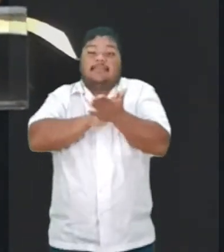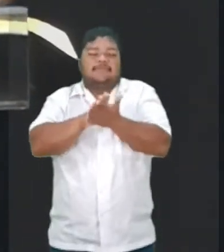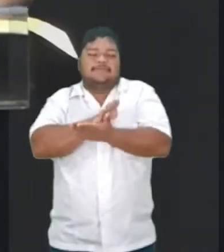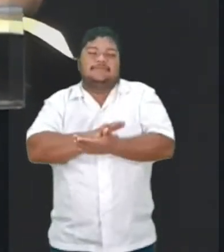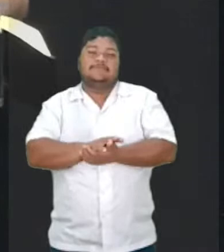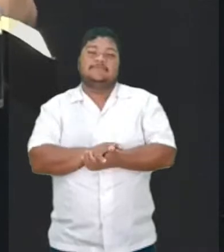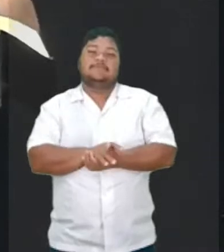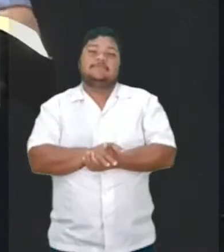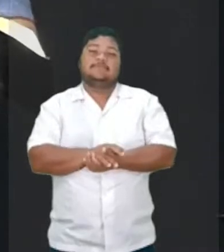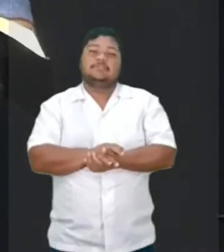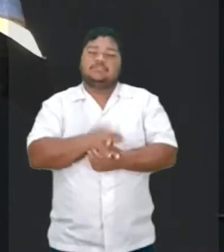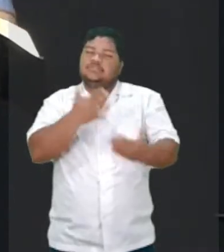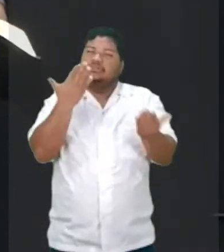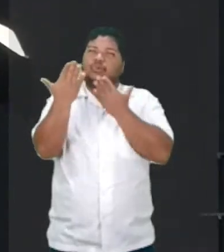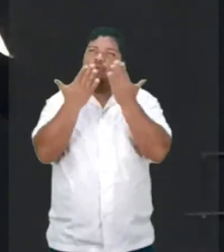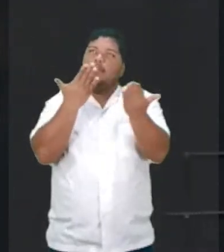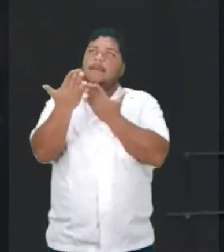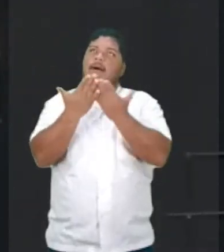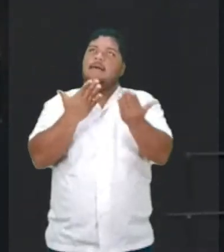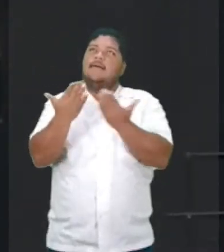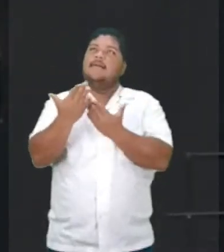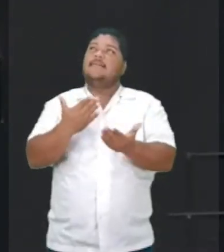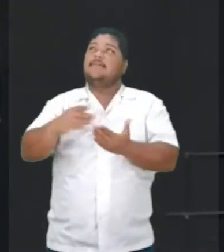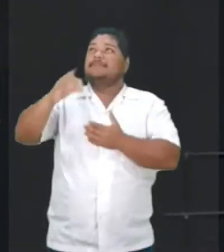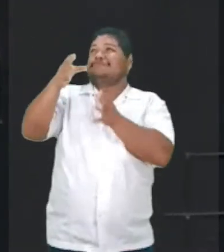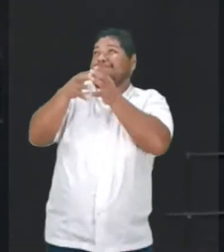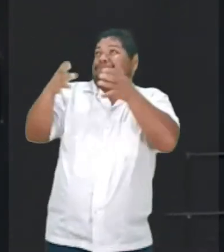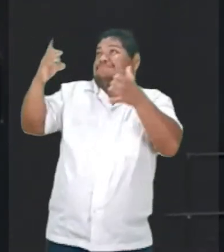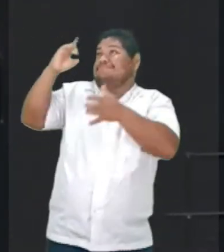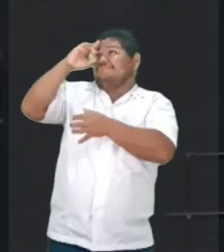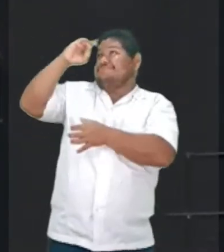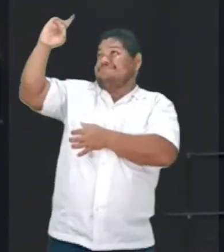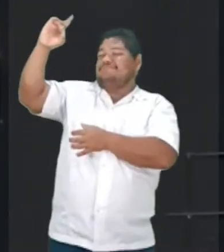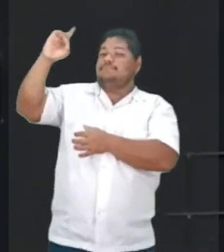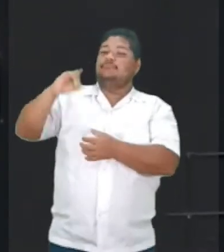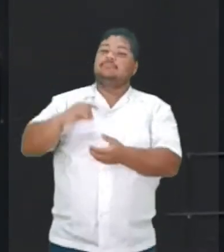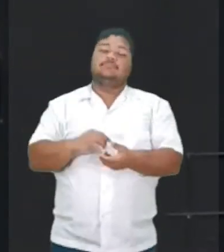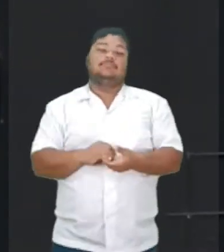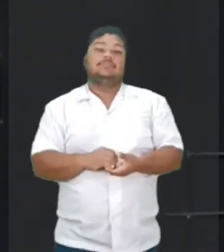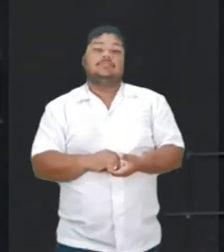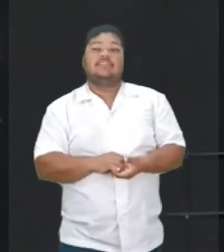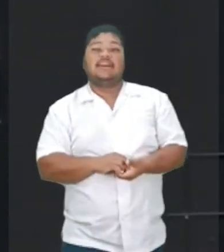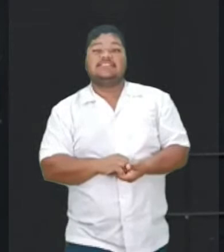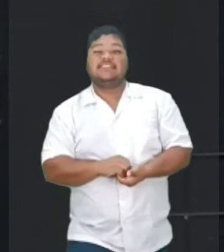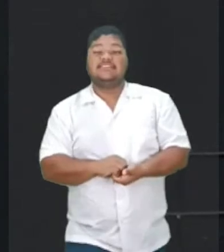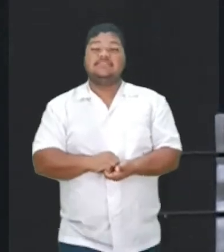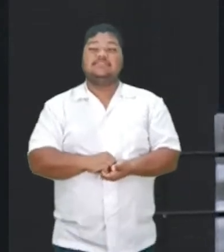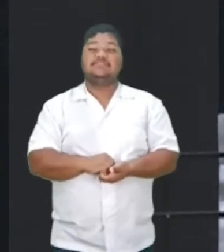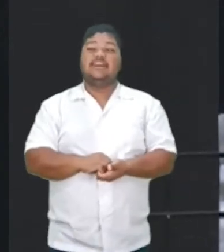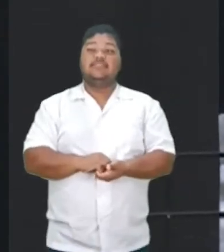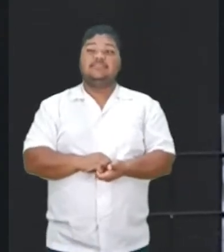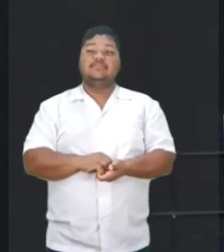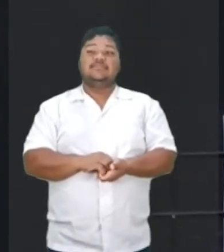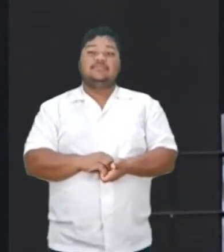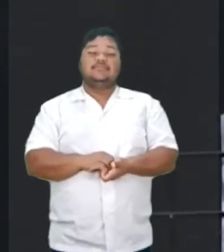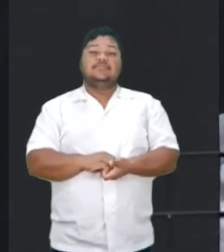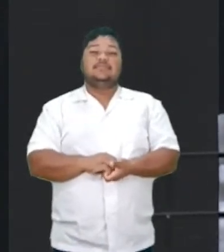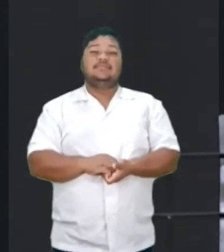se compara diante da grandeza de Deus. Quando nós olhamos para o mundo hoje,